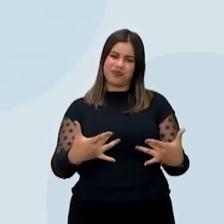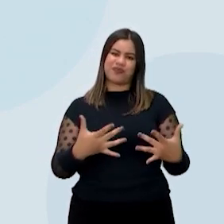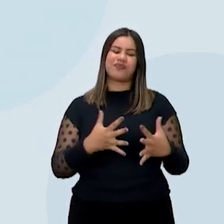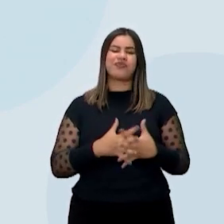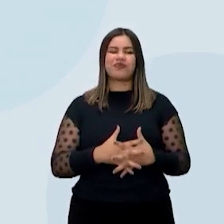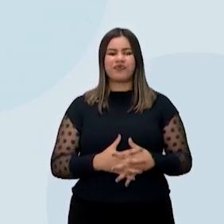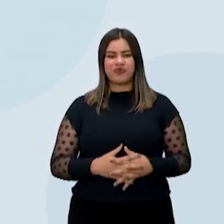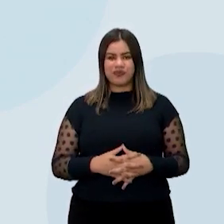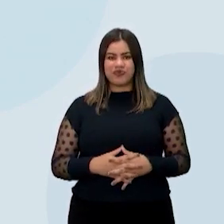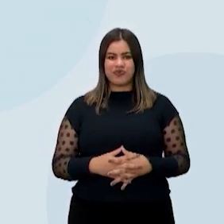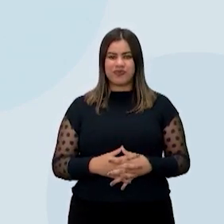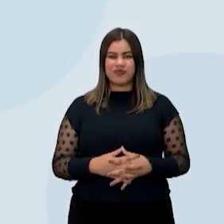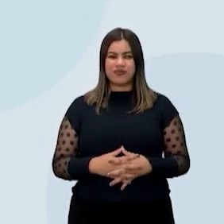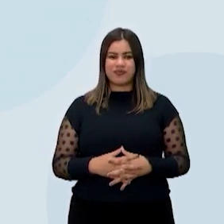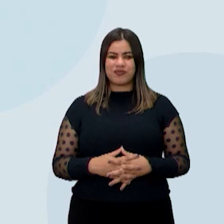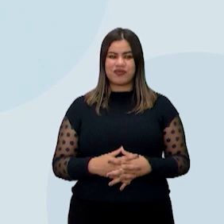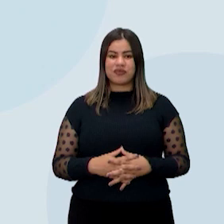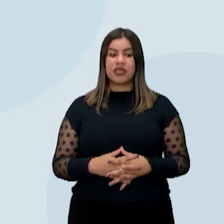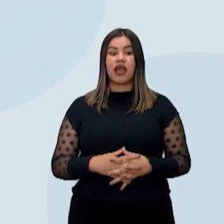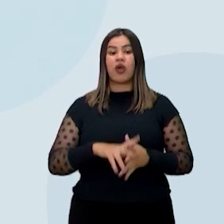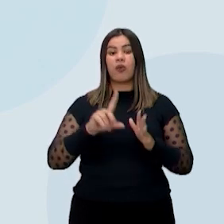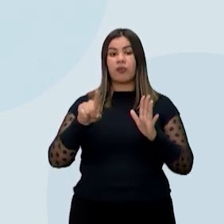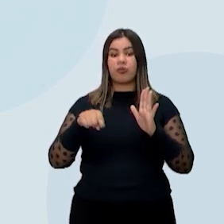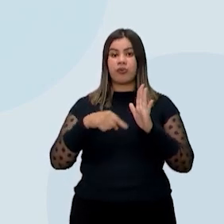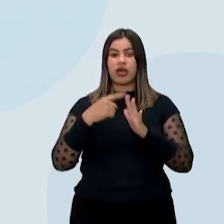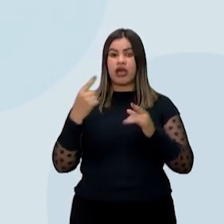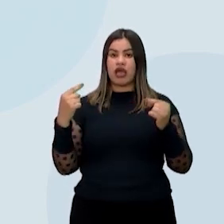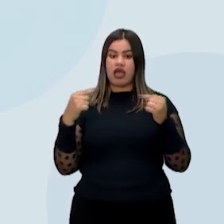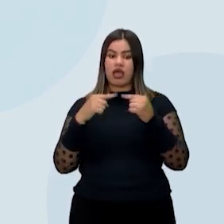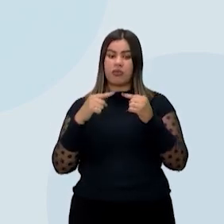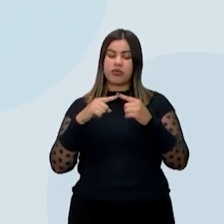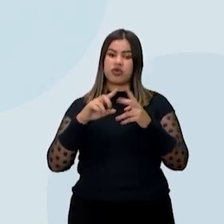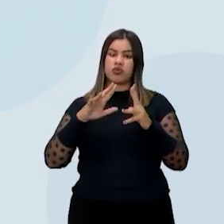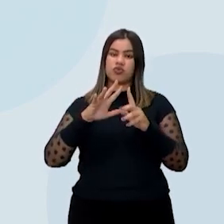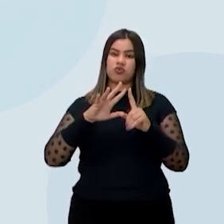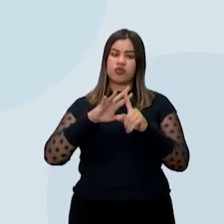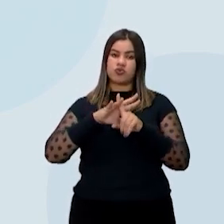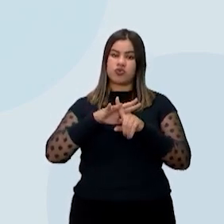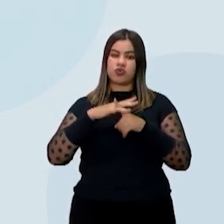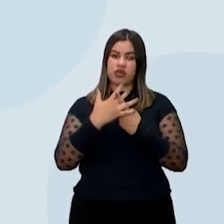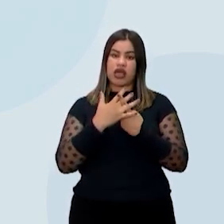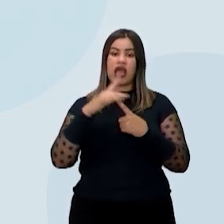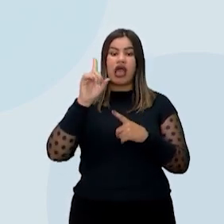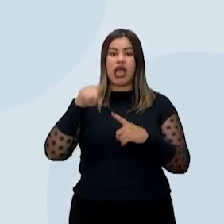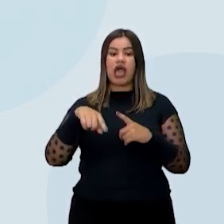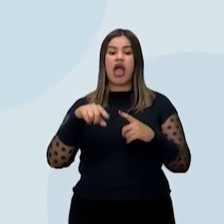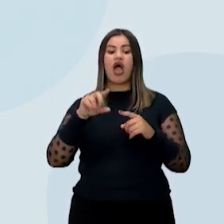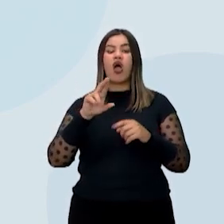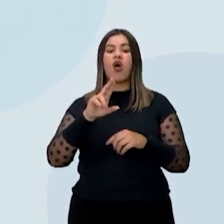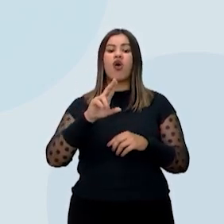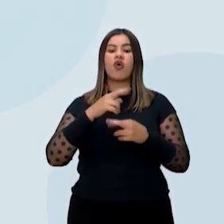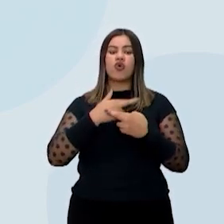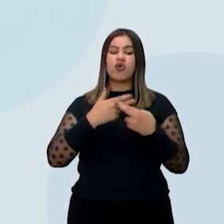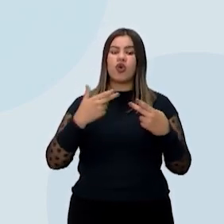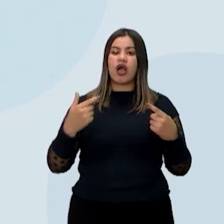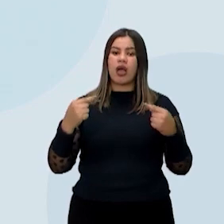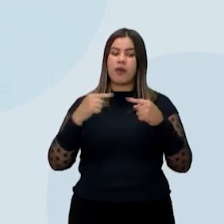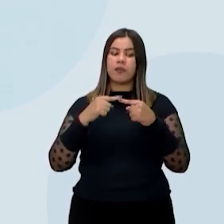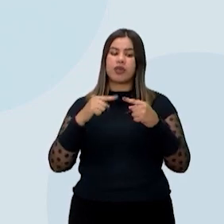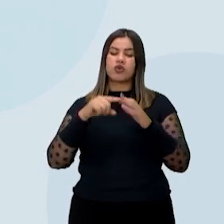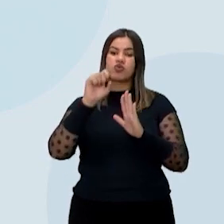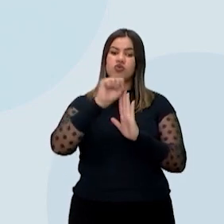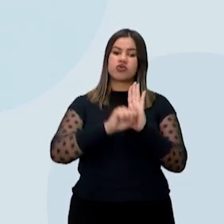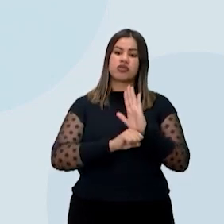solidariedade. A primeira forma de se trabalhar a questão do socialismo foi entre os utópicos no século